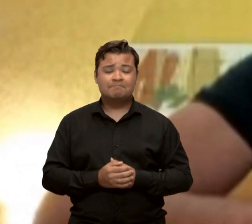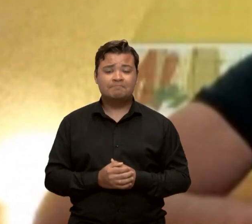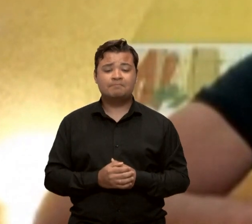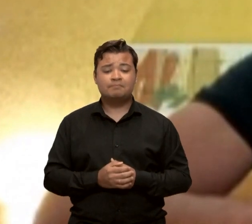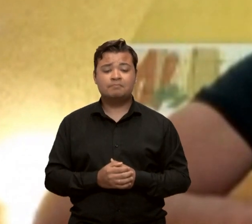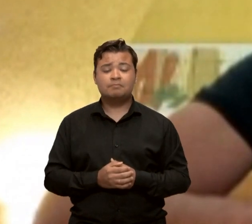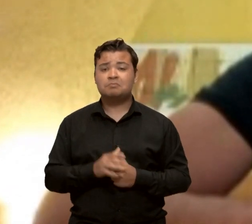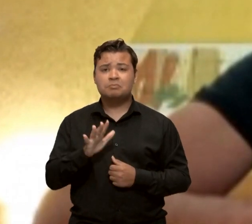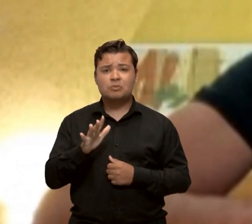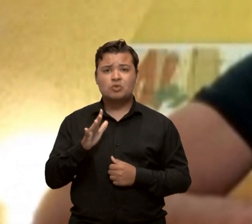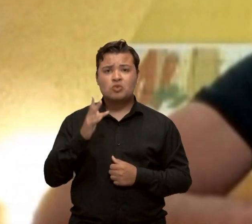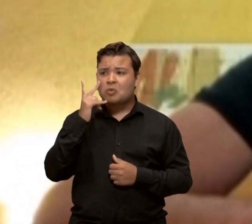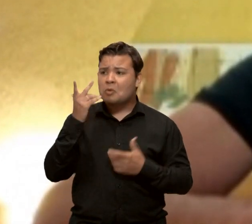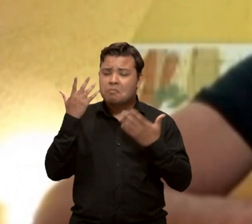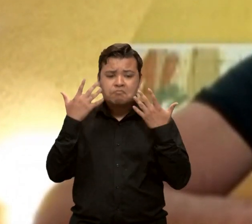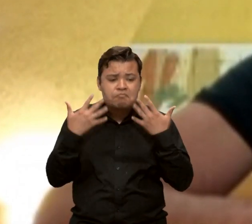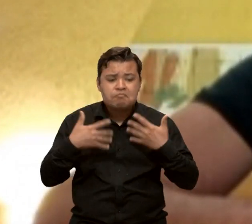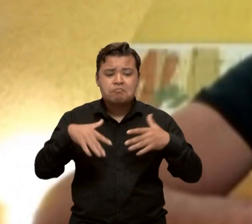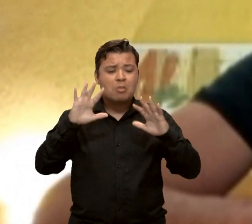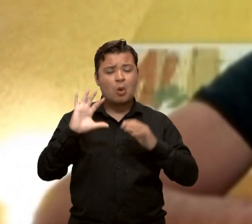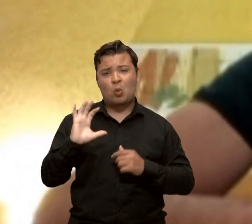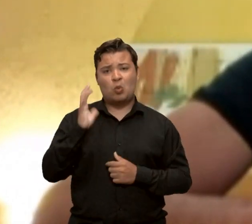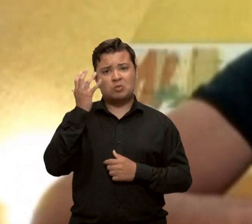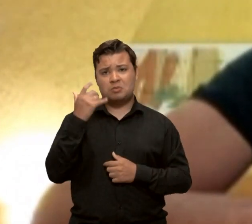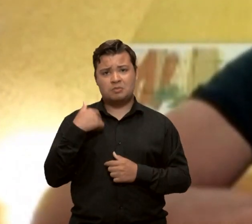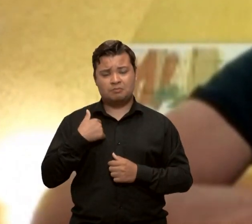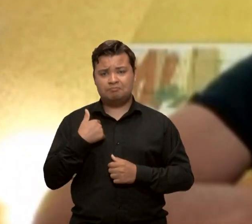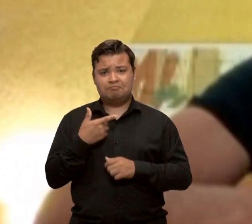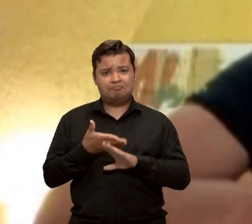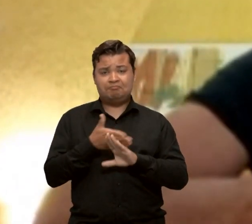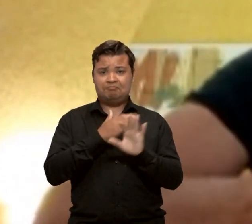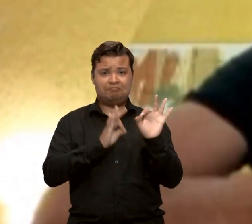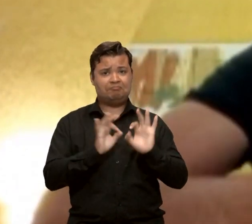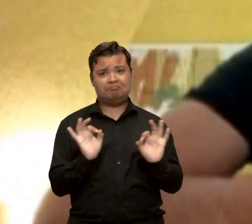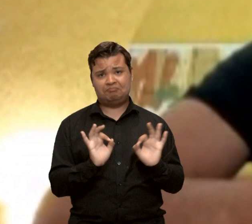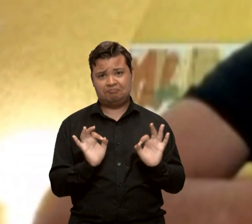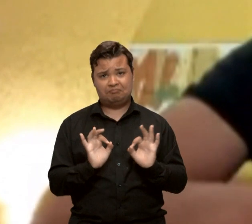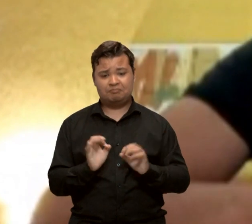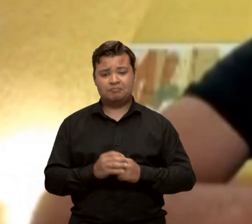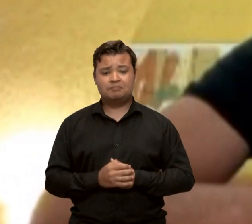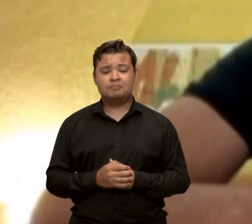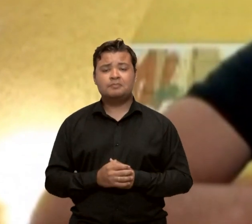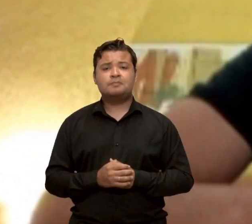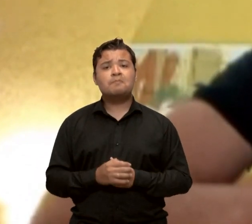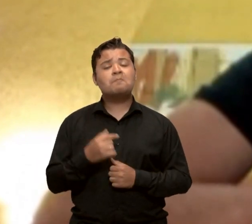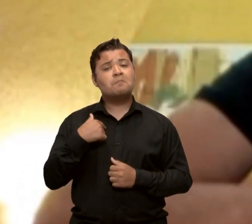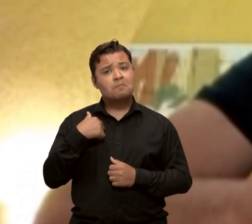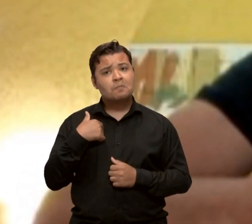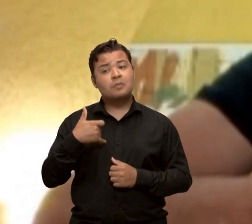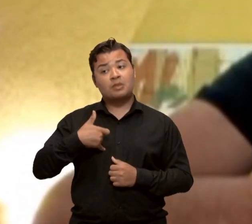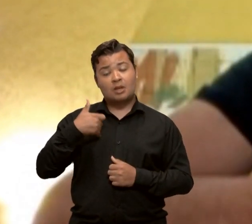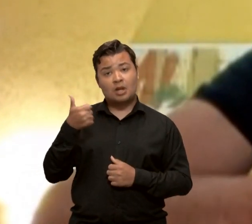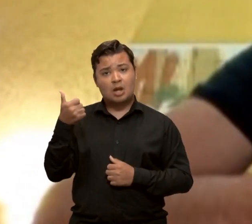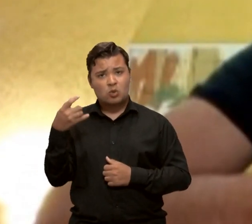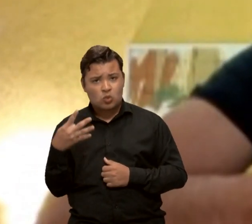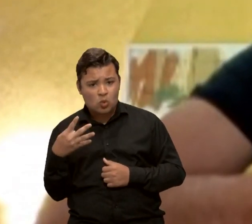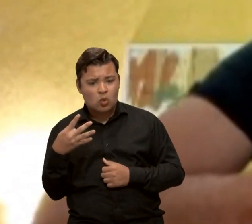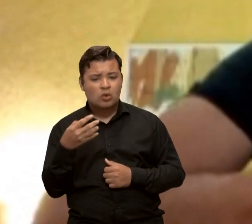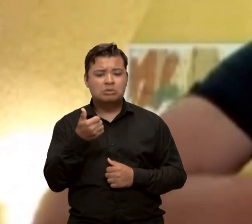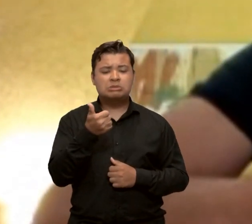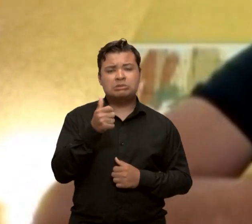assim, automática. Eu, assim, já com 14 anos, 15 anos, já